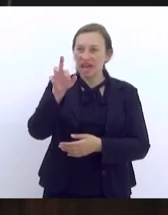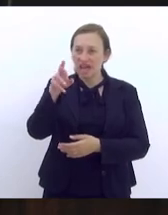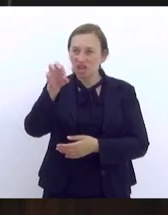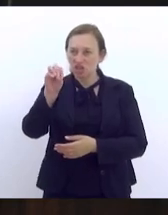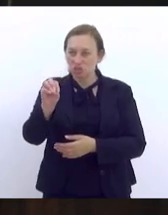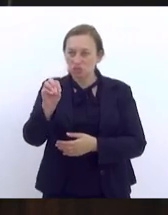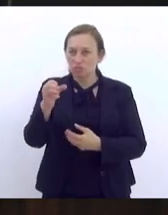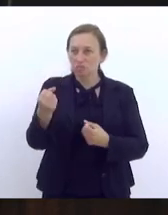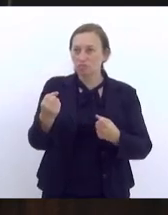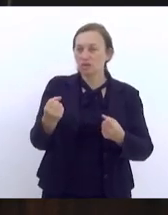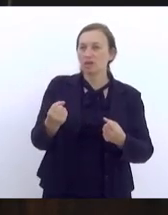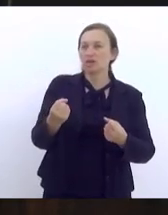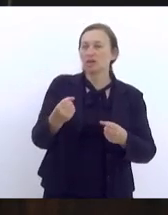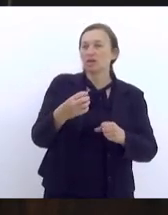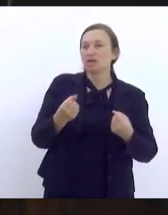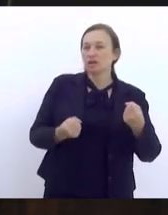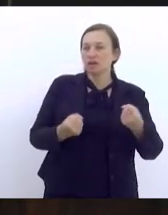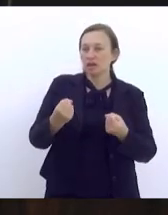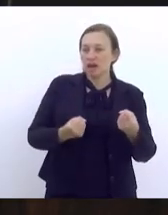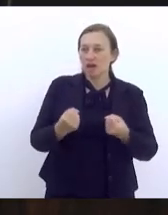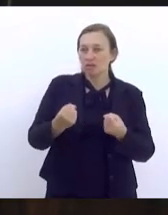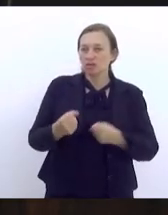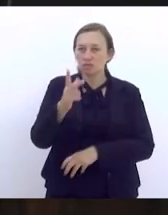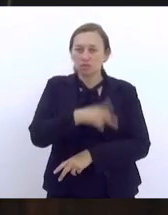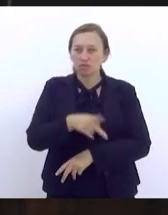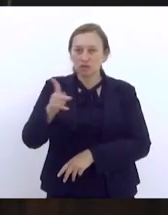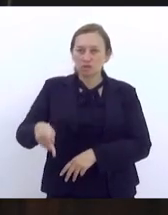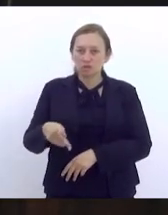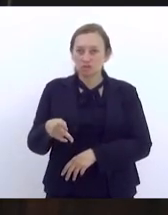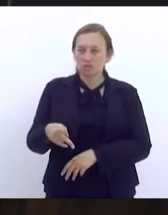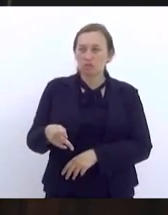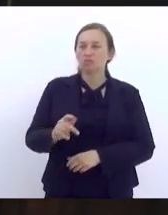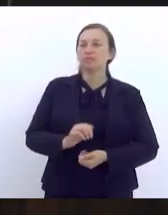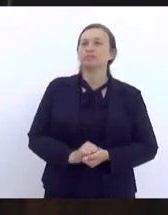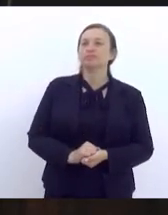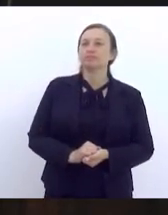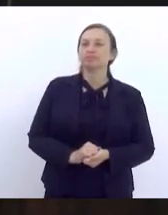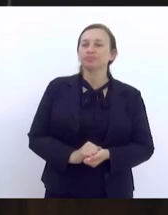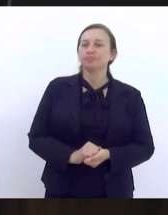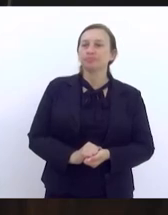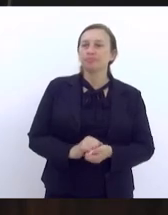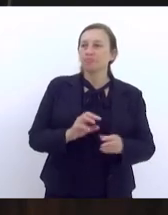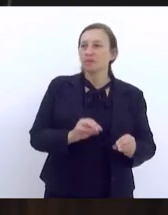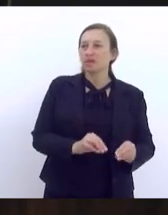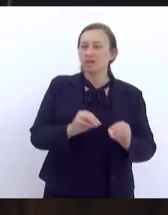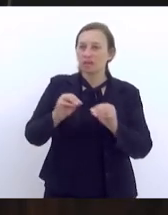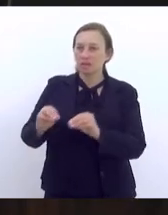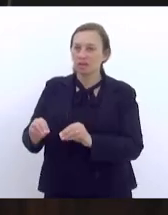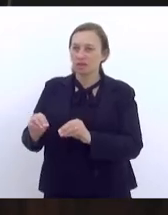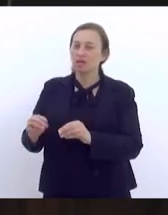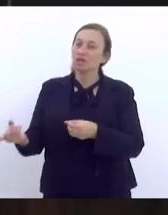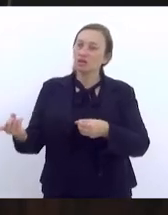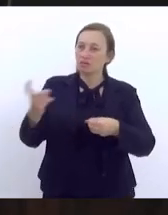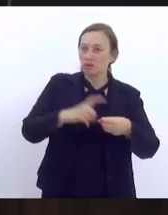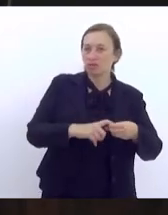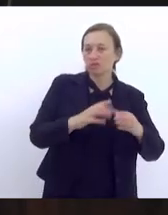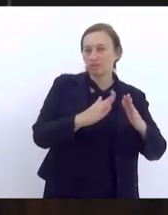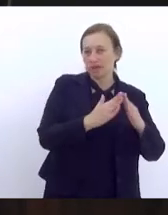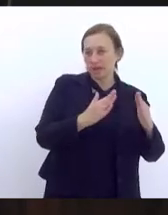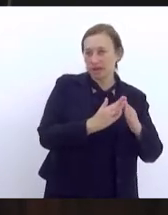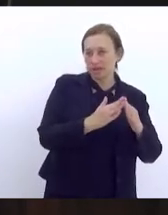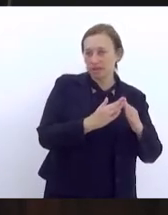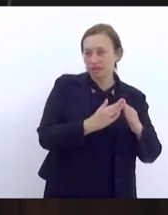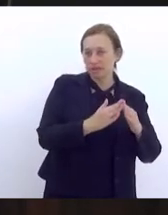conduzidos por professores da rede pública Estadual de Ensino no deslocamento para escola e no retorno em horário de trabalho